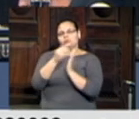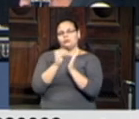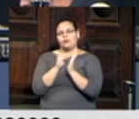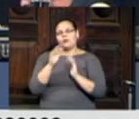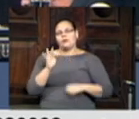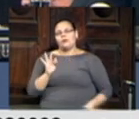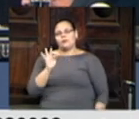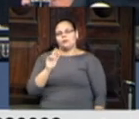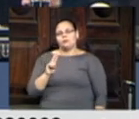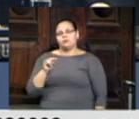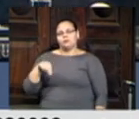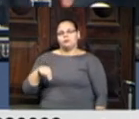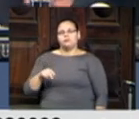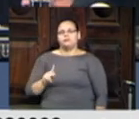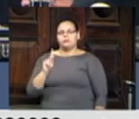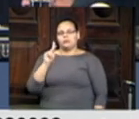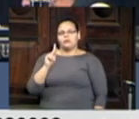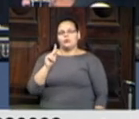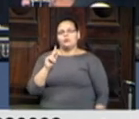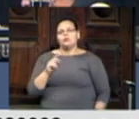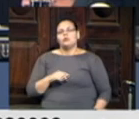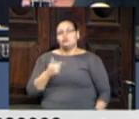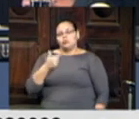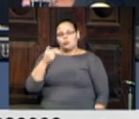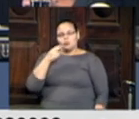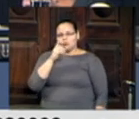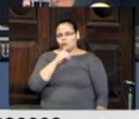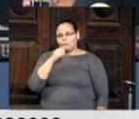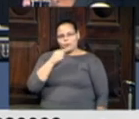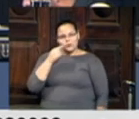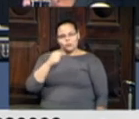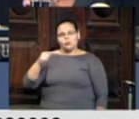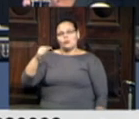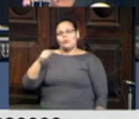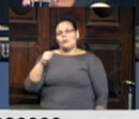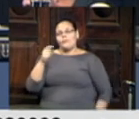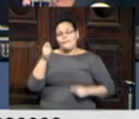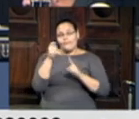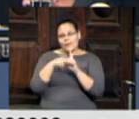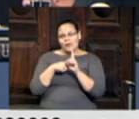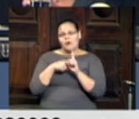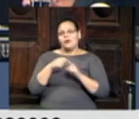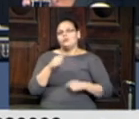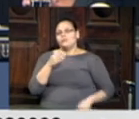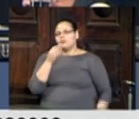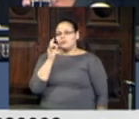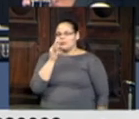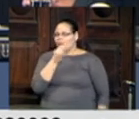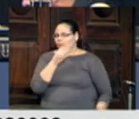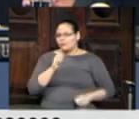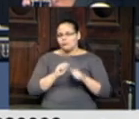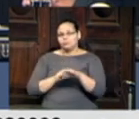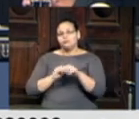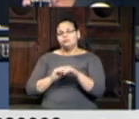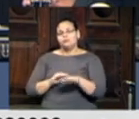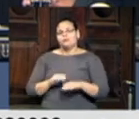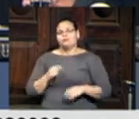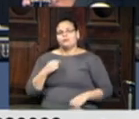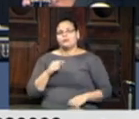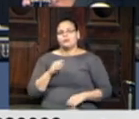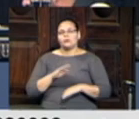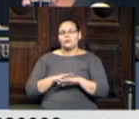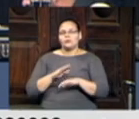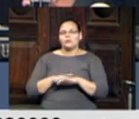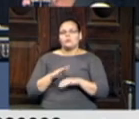ser comemorado todo segundo domingo de setembro. Parecer da CCJ pela juridicidade. Relator, deputado Chiquinho da